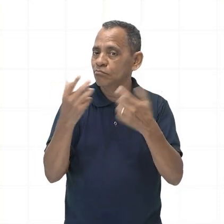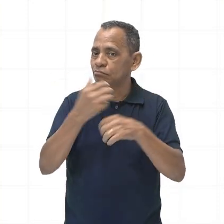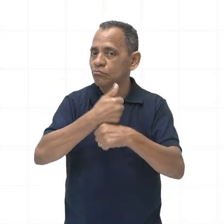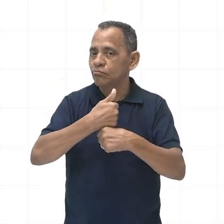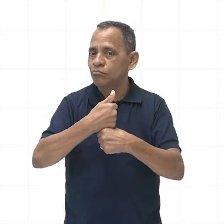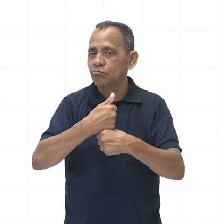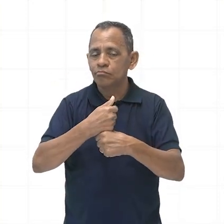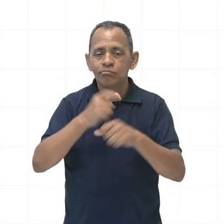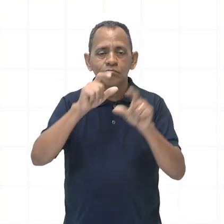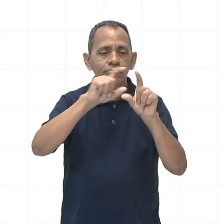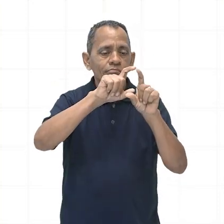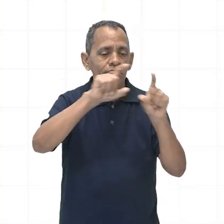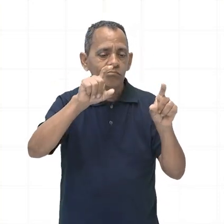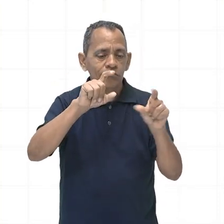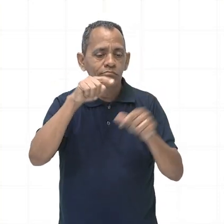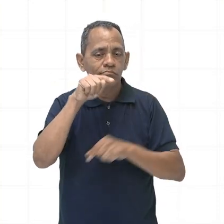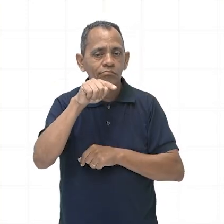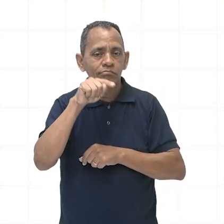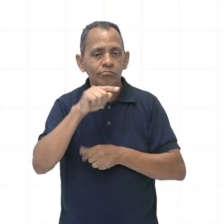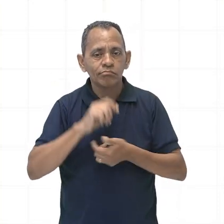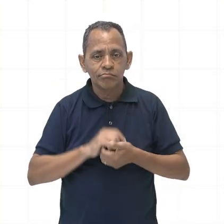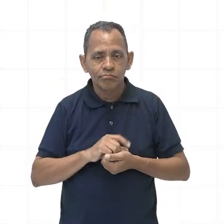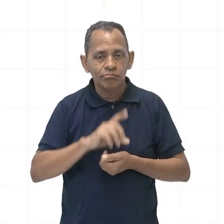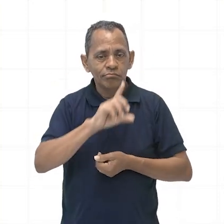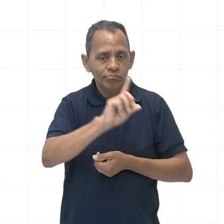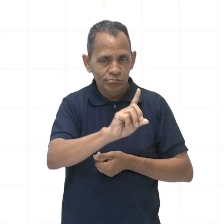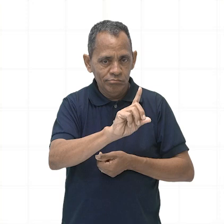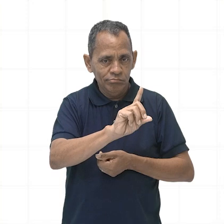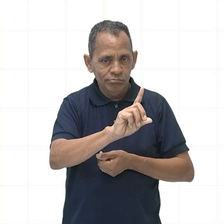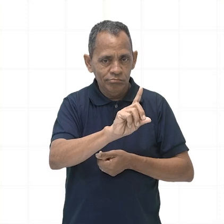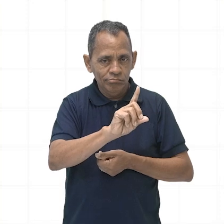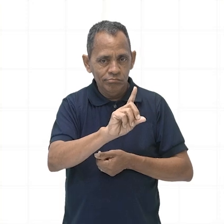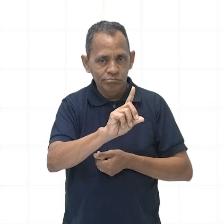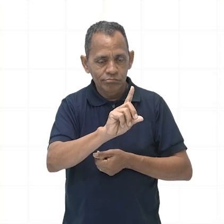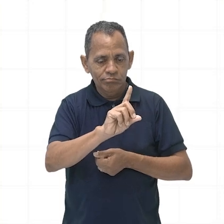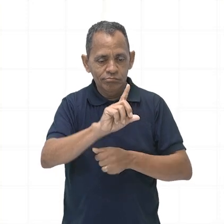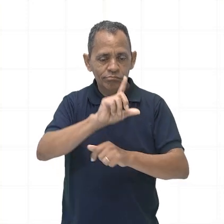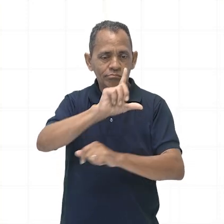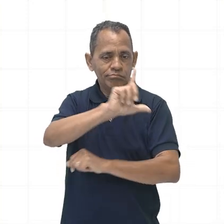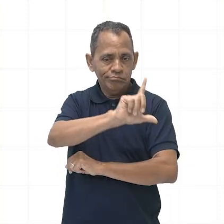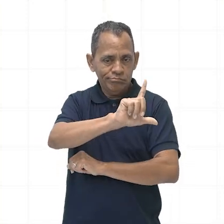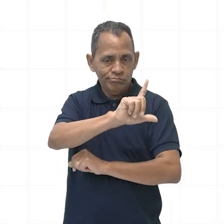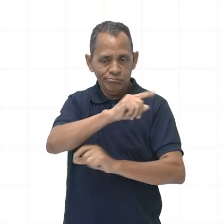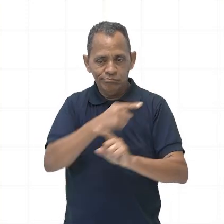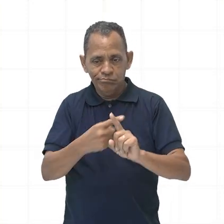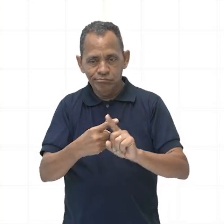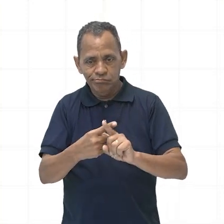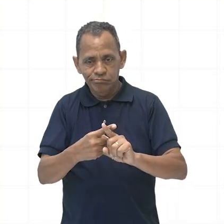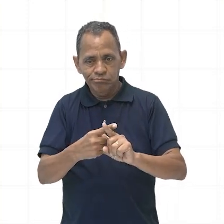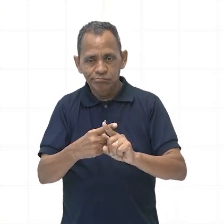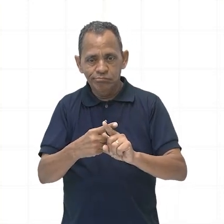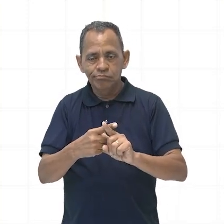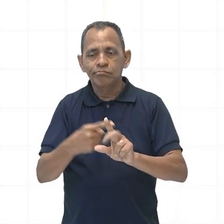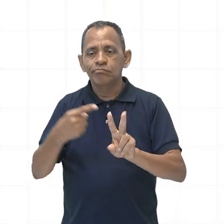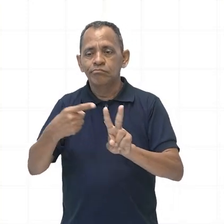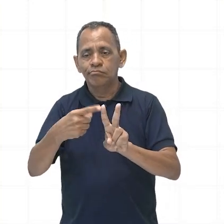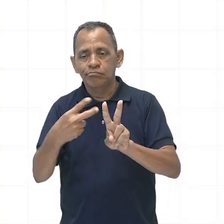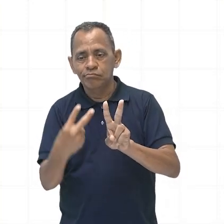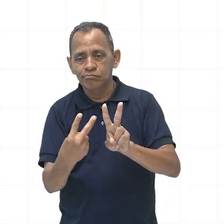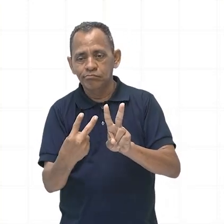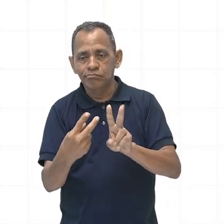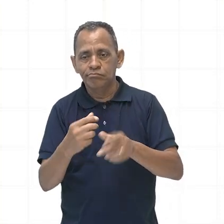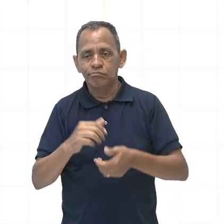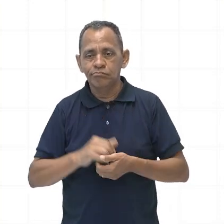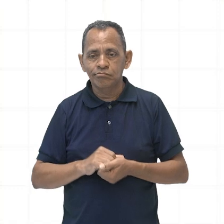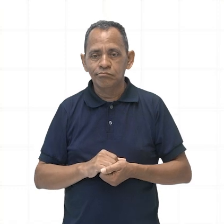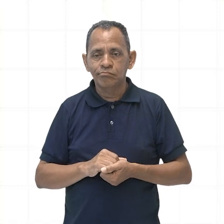fórmula da diagonal? A diagonal é a medida do lado vezes a raiz quadrada de 2. Qual